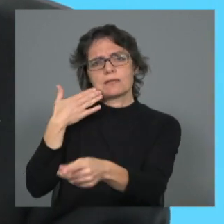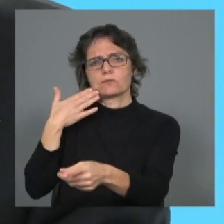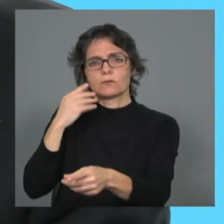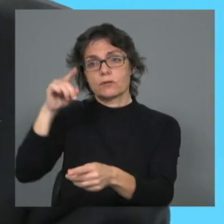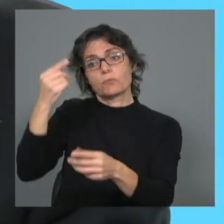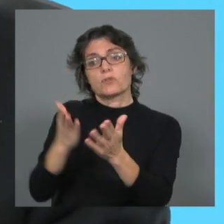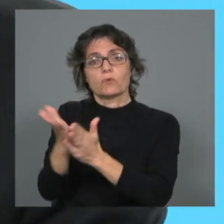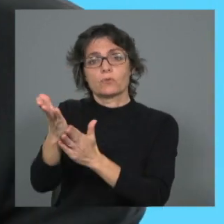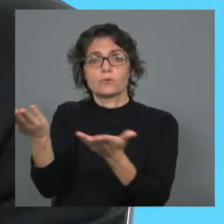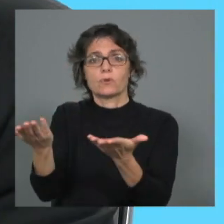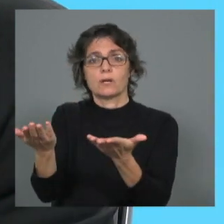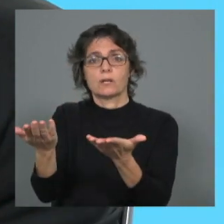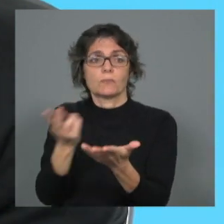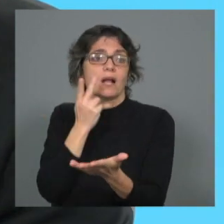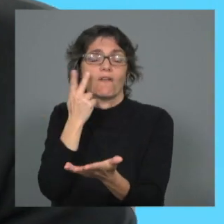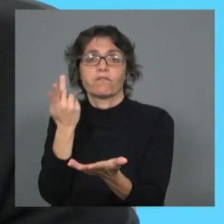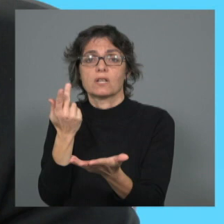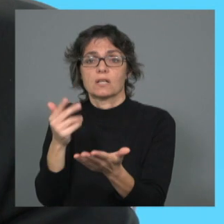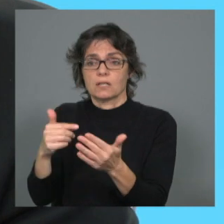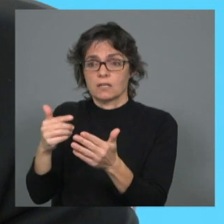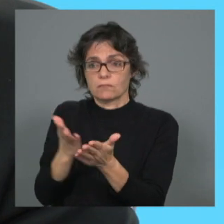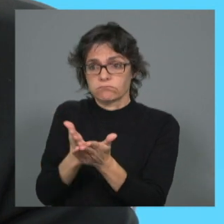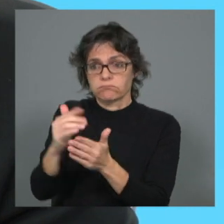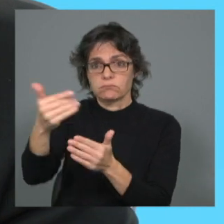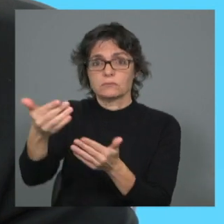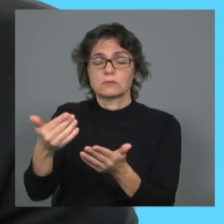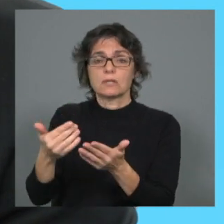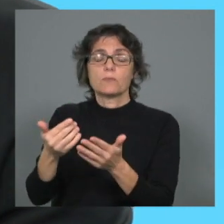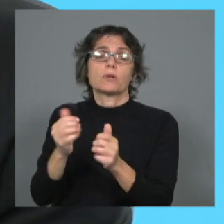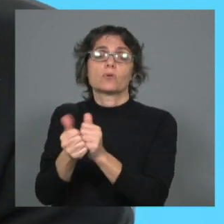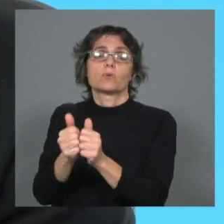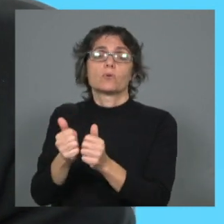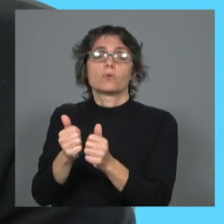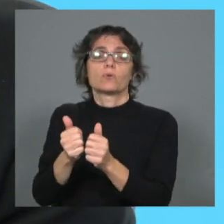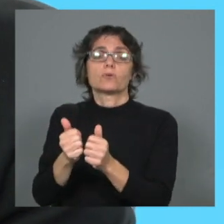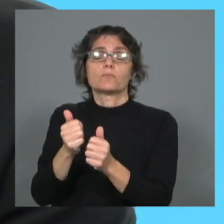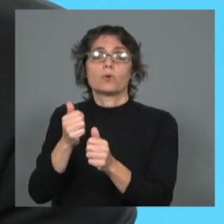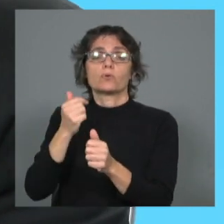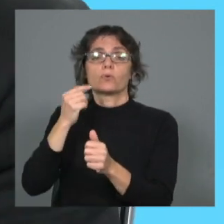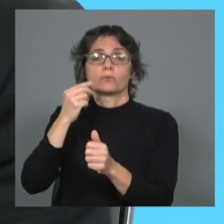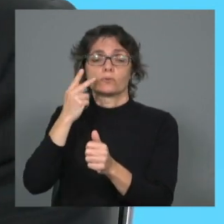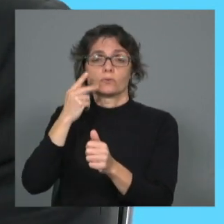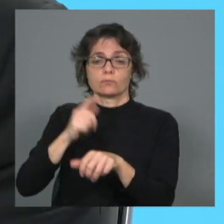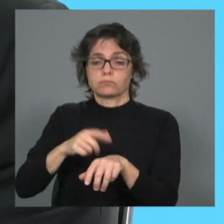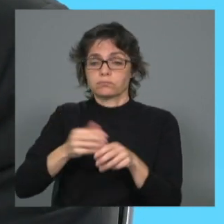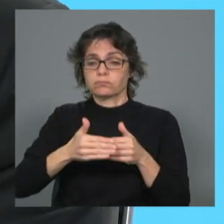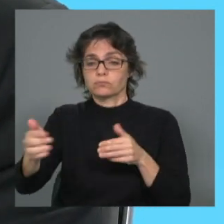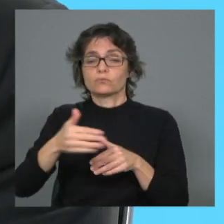que a vida útil, digamos assim, desportiva de um atleta de alta competição